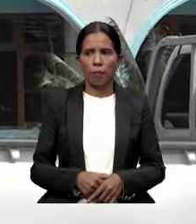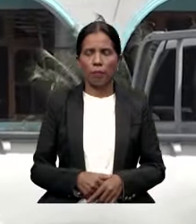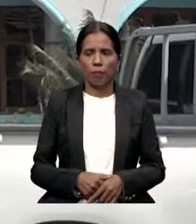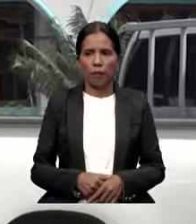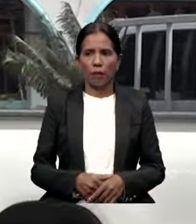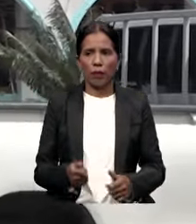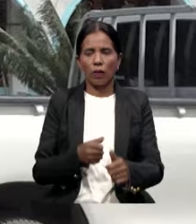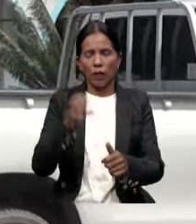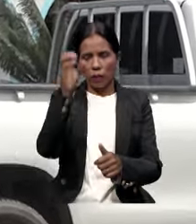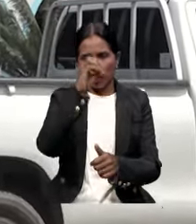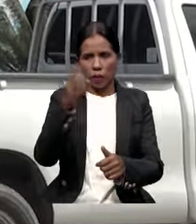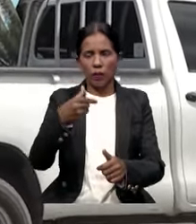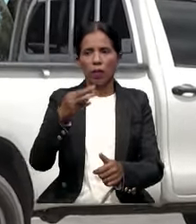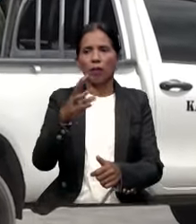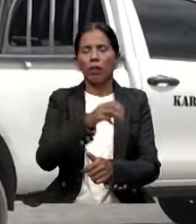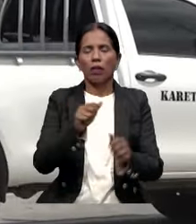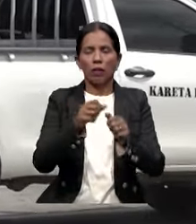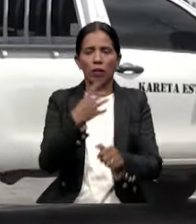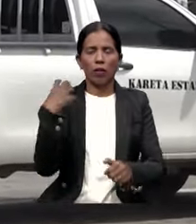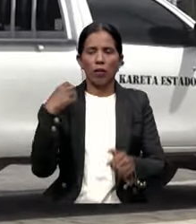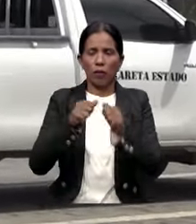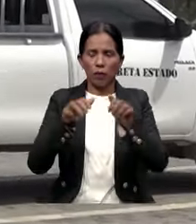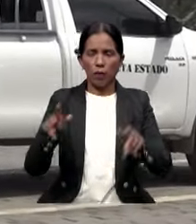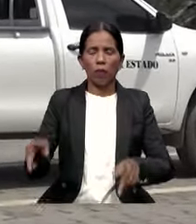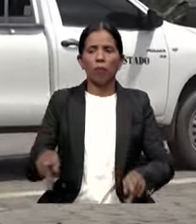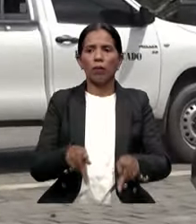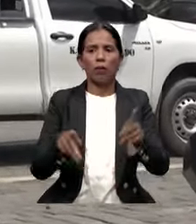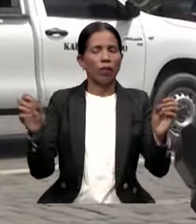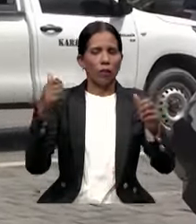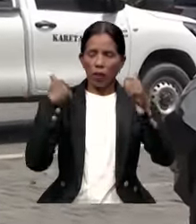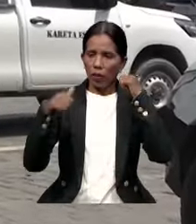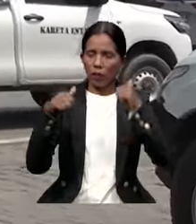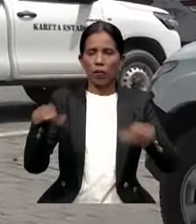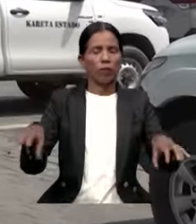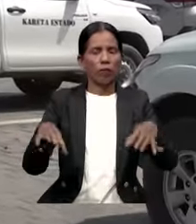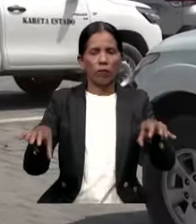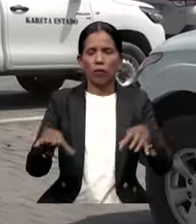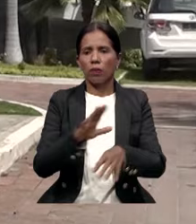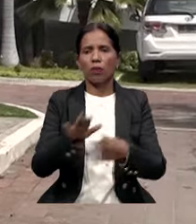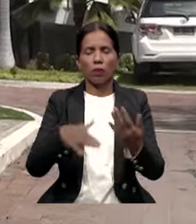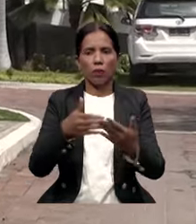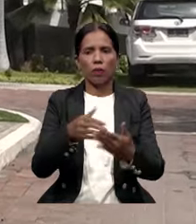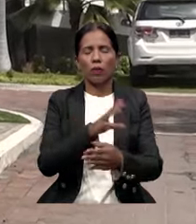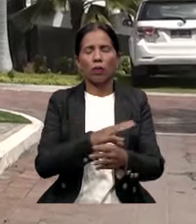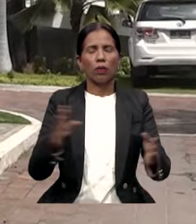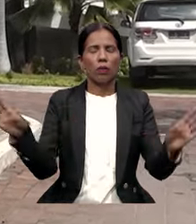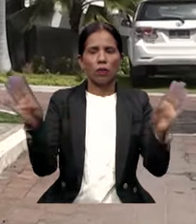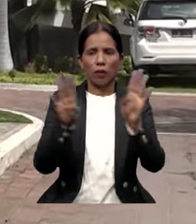Tu observação de GMN e edifício de administração público sira, lá ia atividade de serviço no maioria portão